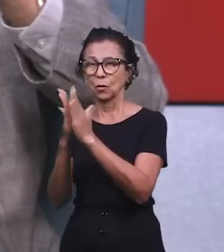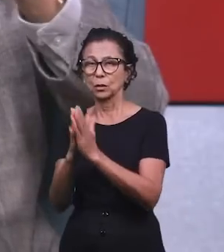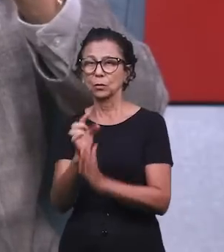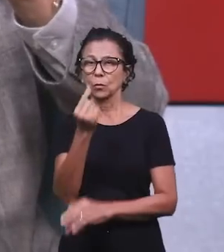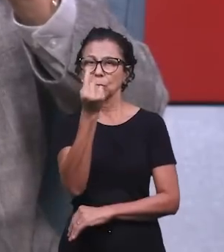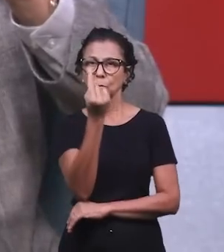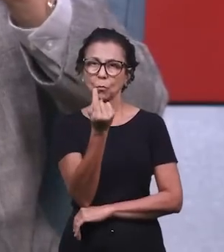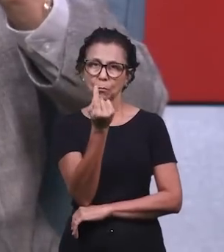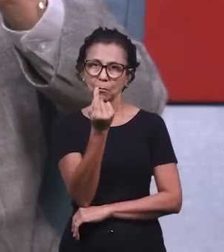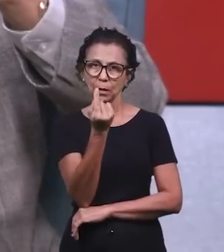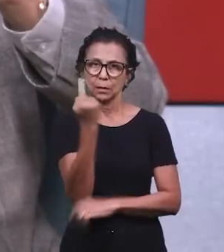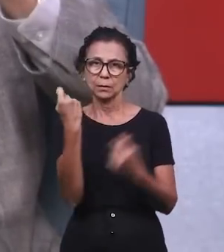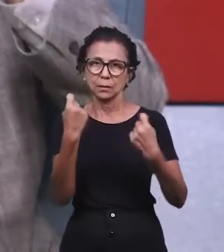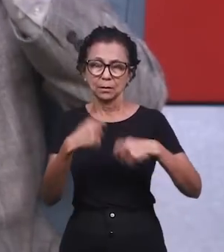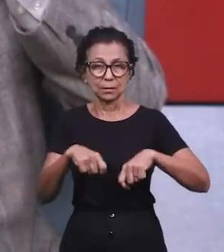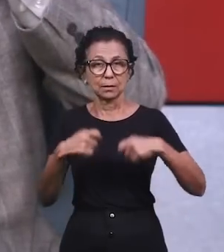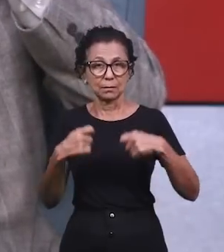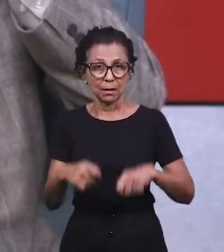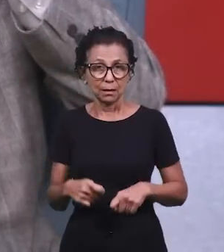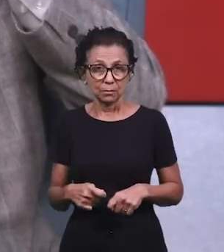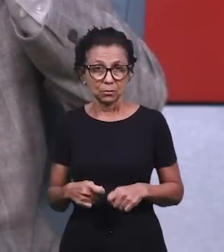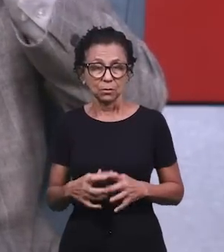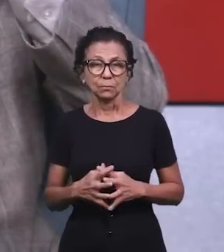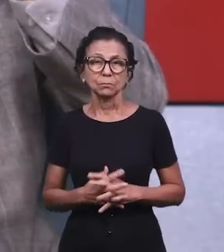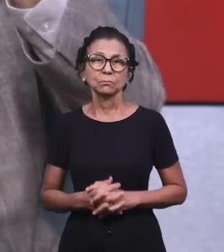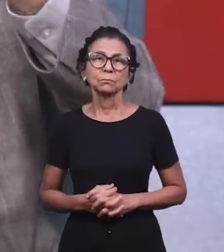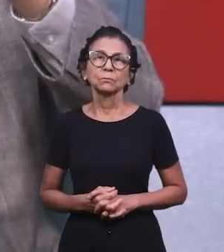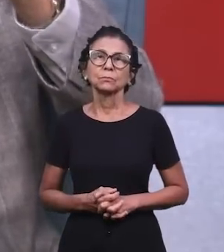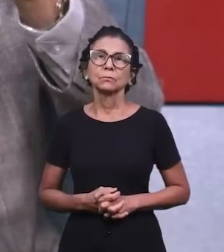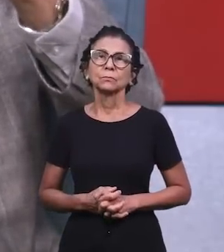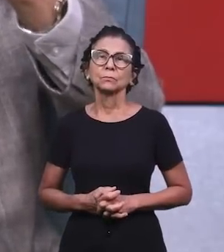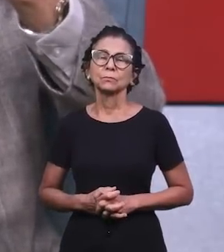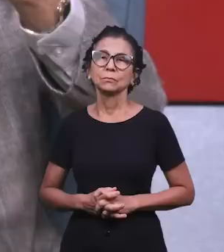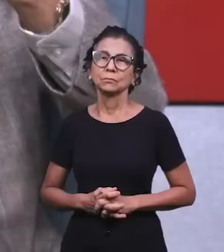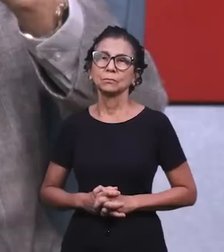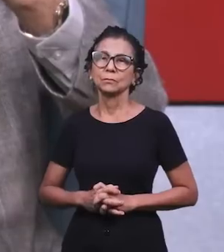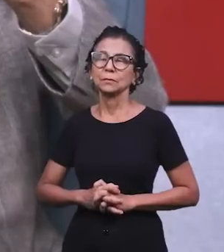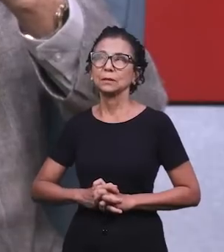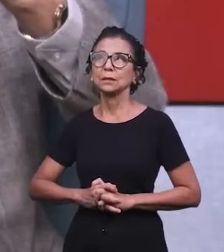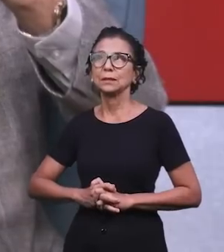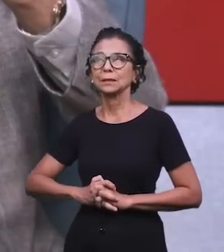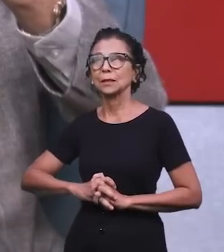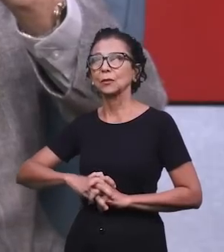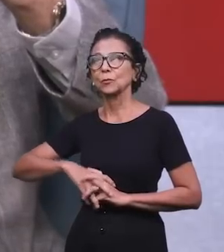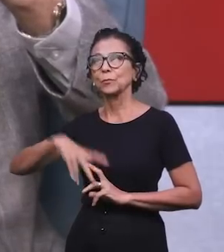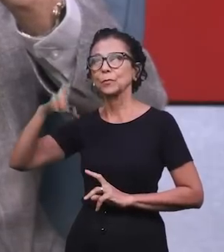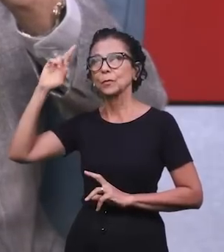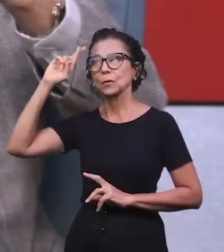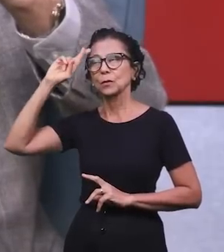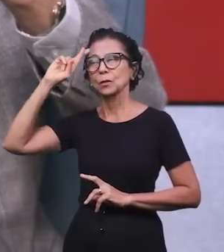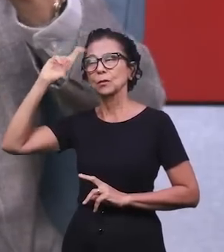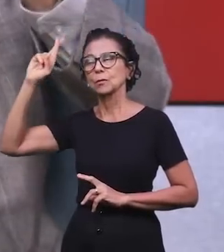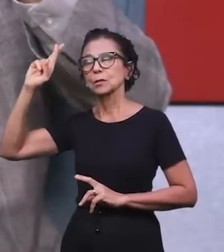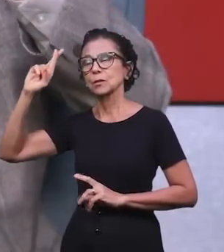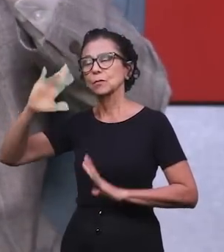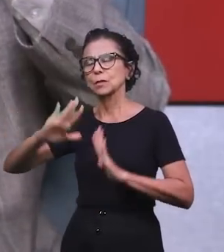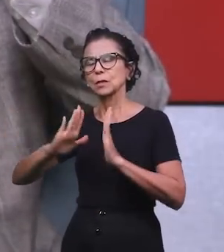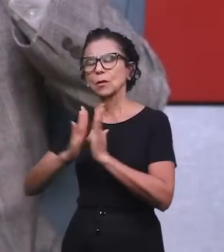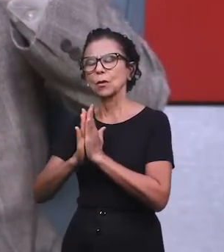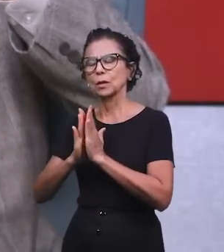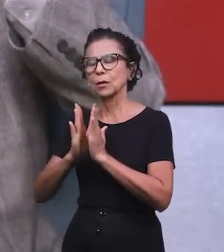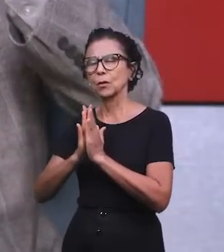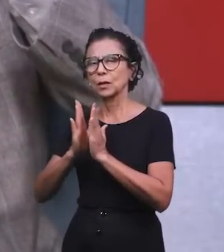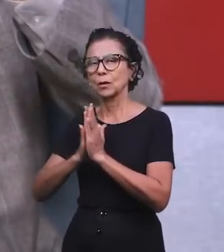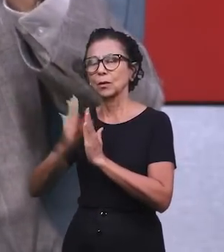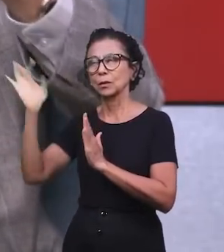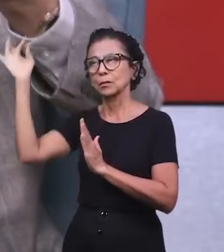qual seja a sua necessidade, você provoca uma operação do Espírito Santo. Isso é um recurso que você